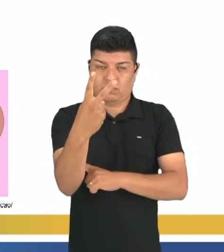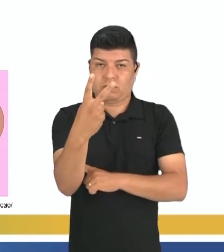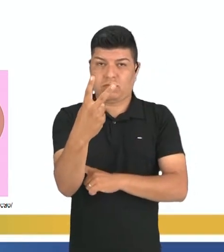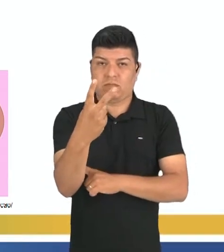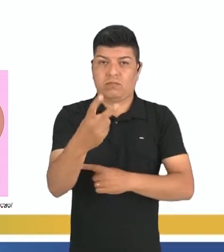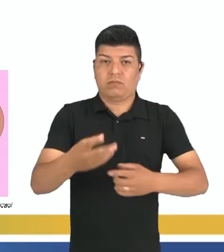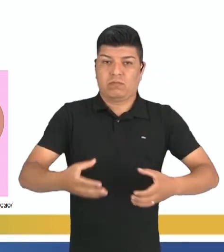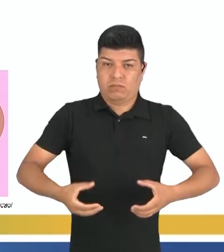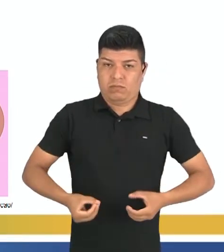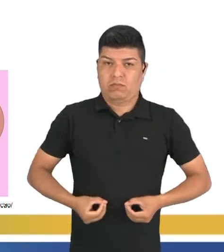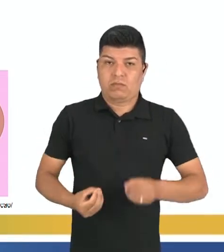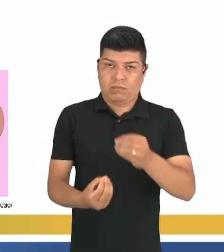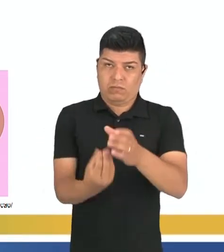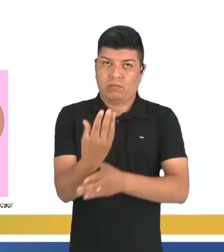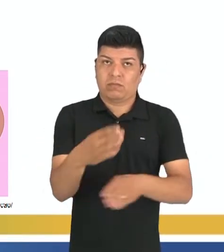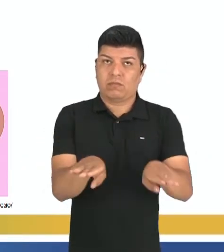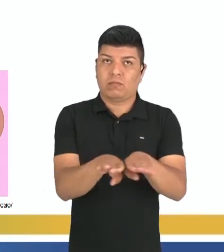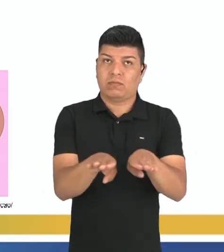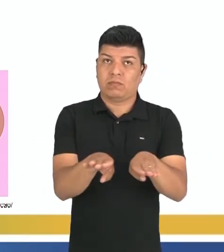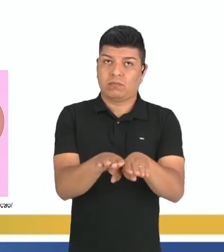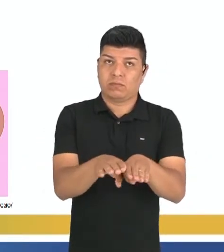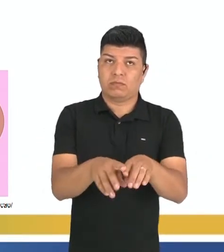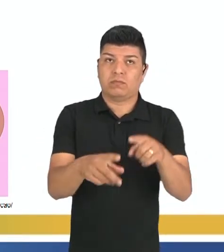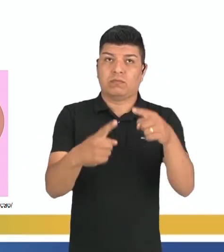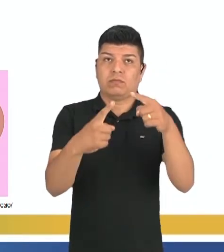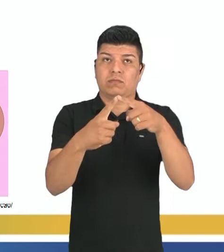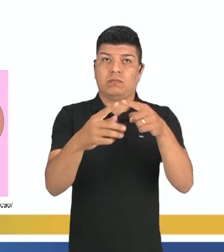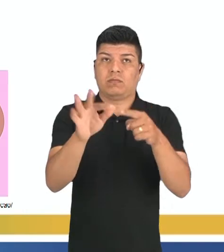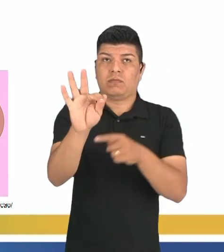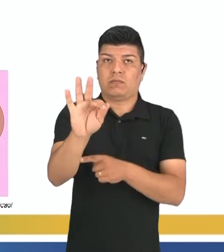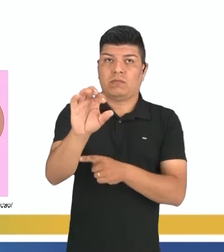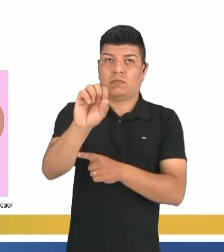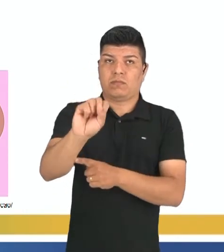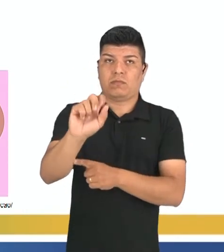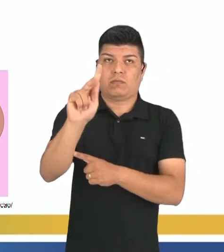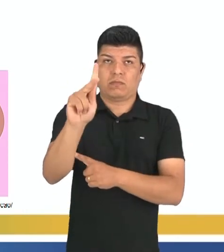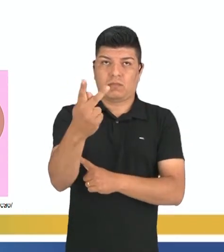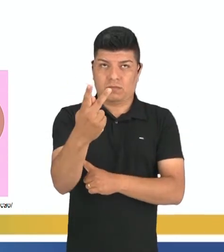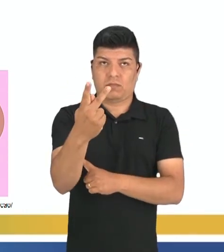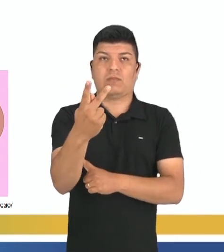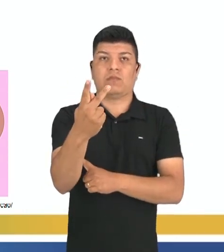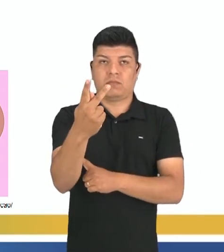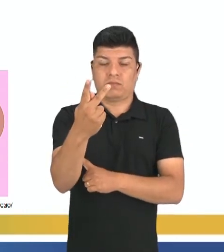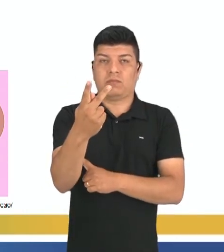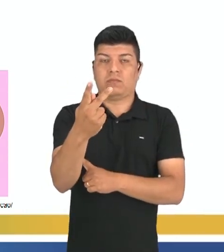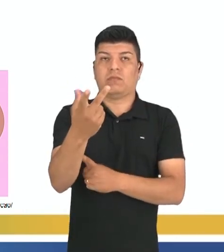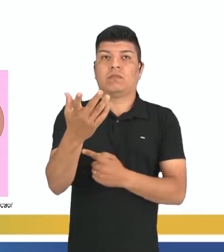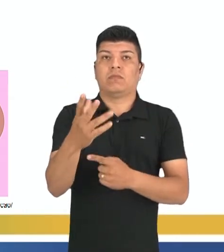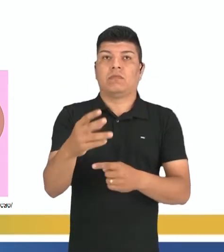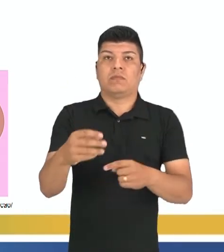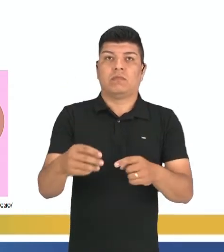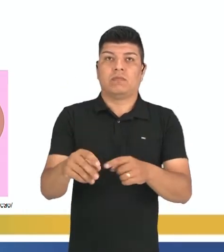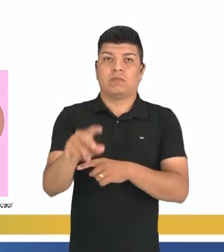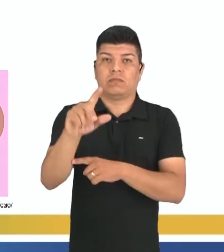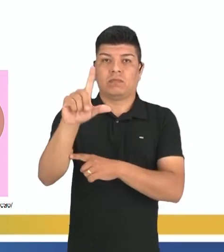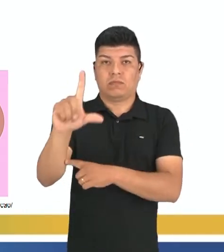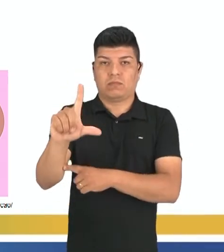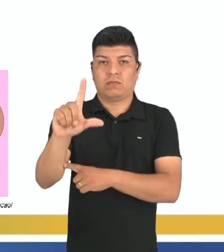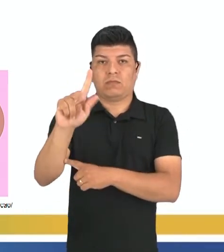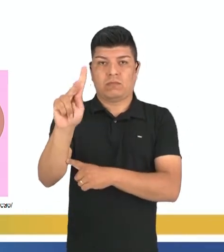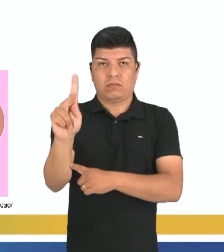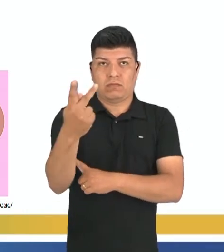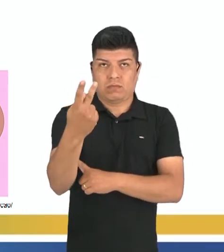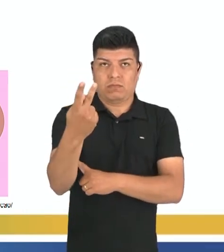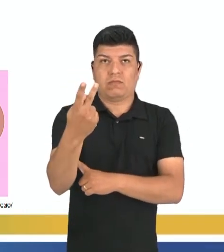hormônios que são produzidos pela hipófise é o FSH, que é o folículo estimulante, e o LH, que nós chamamos